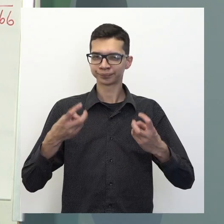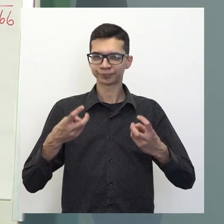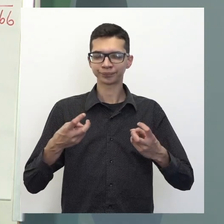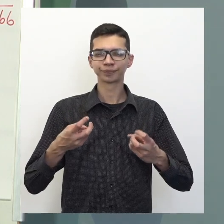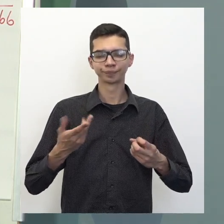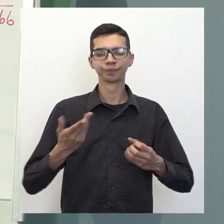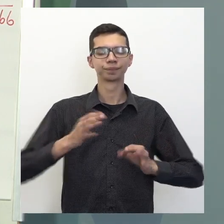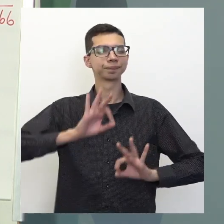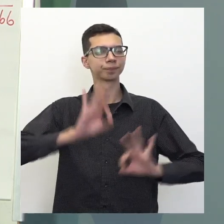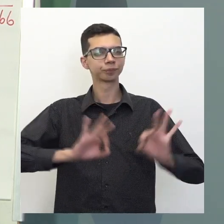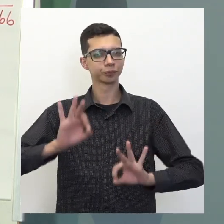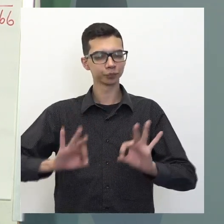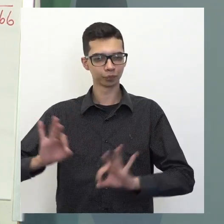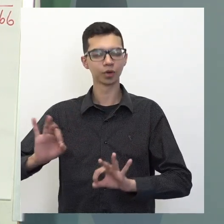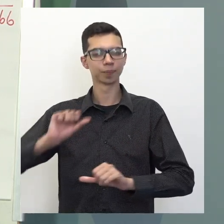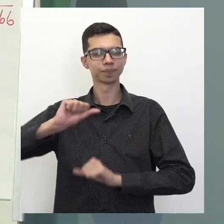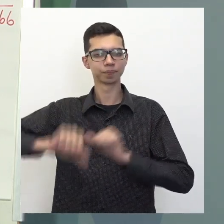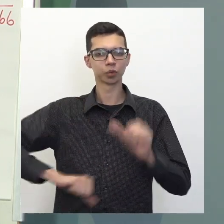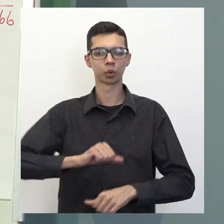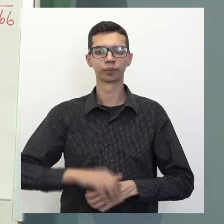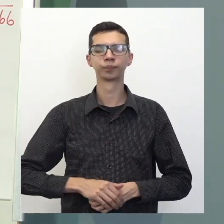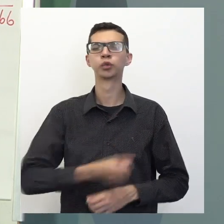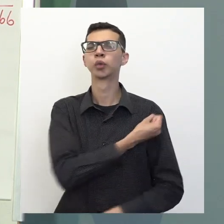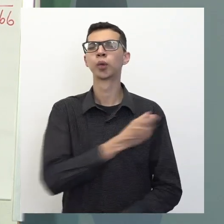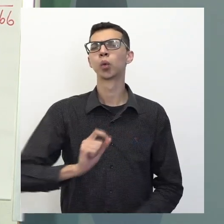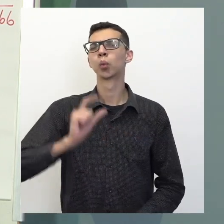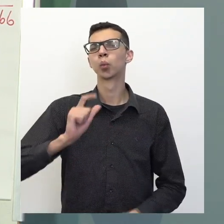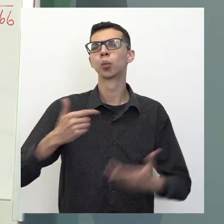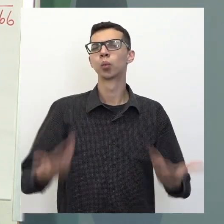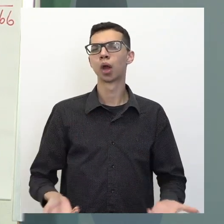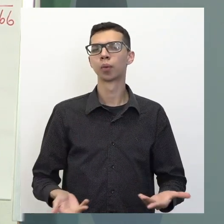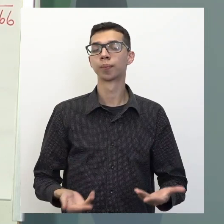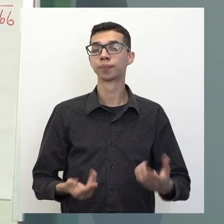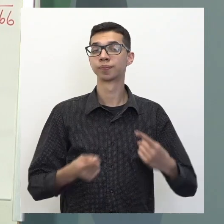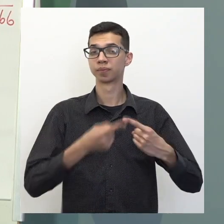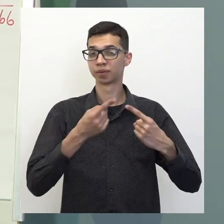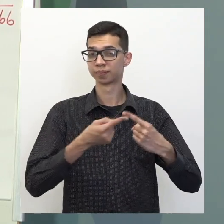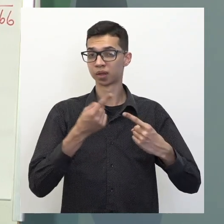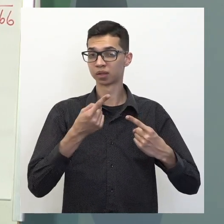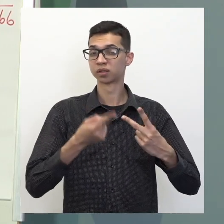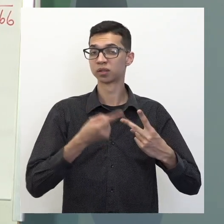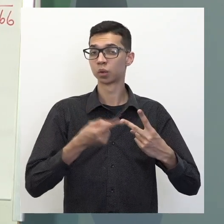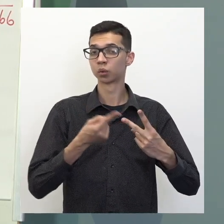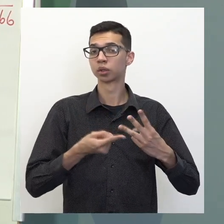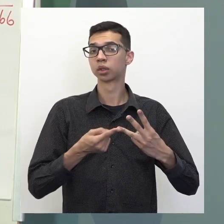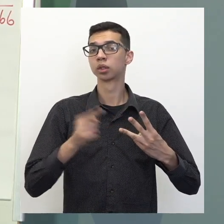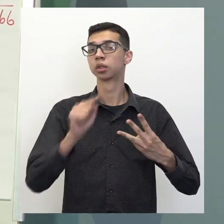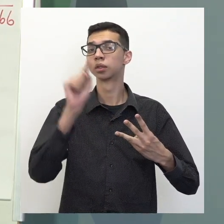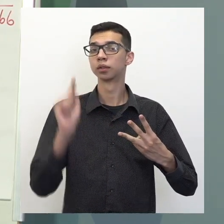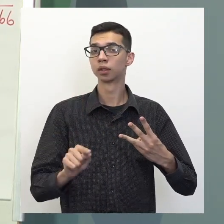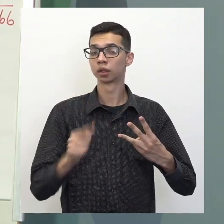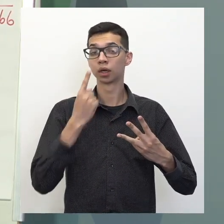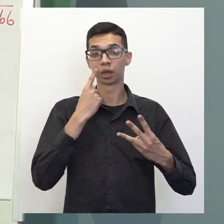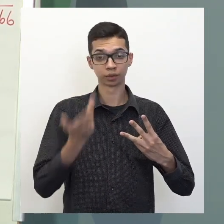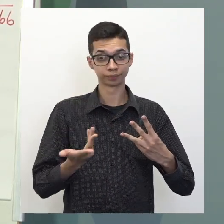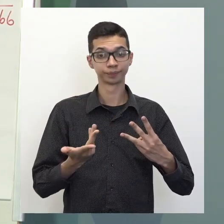decimal. Qual que é o maior número? Primeiro, o segundo ou o terceiro? Primeiro, né? Então, quanto maior o